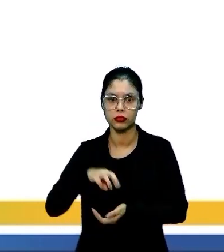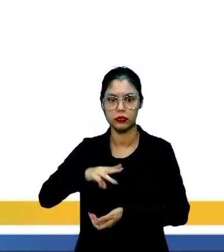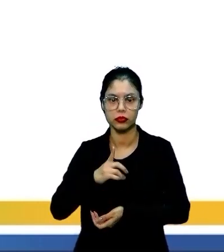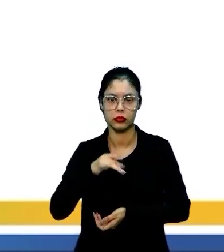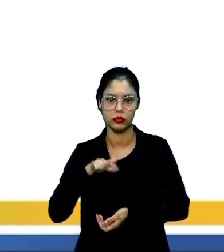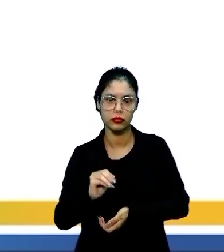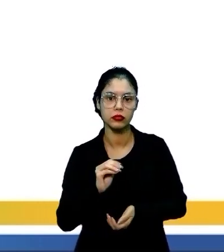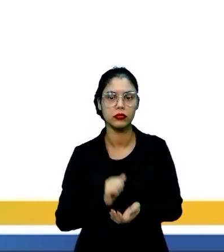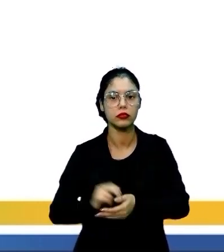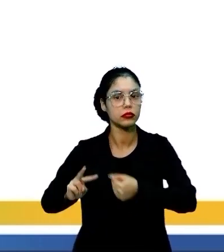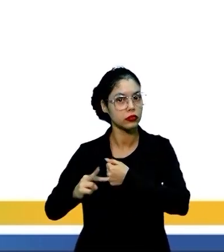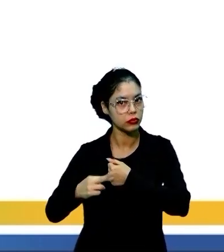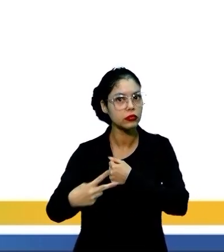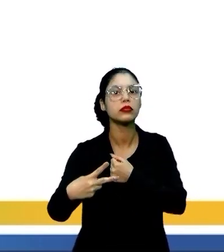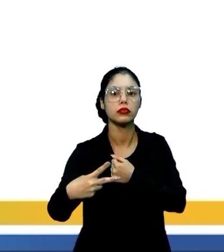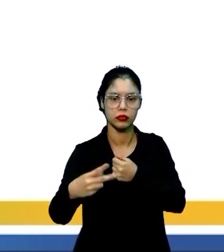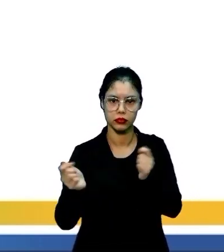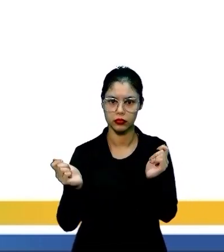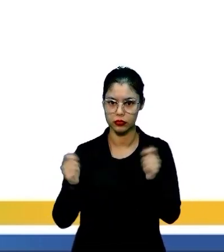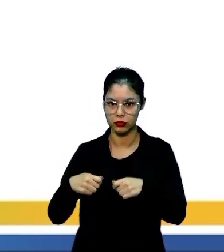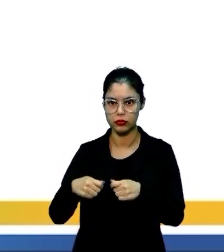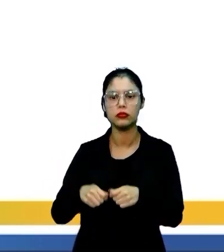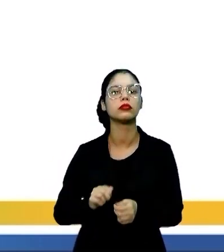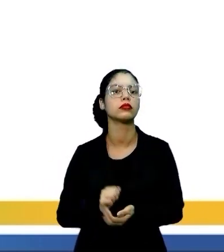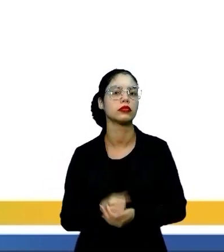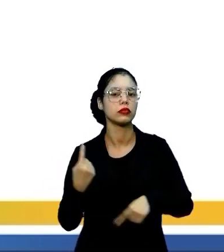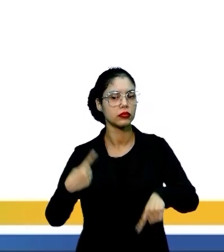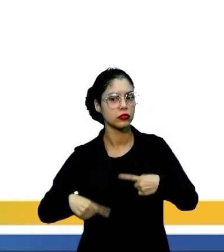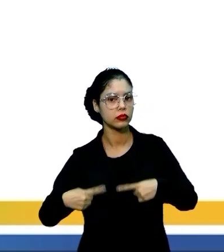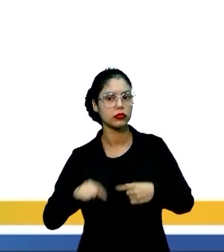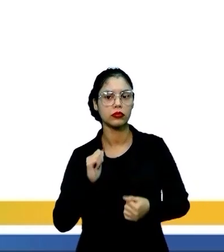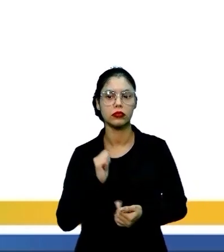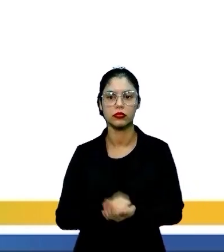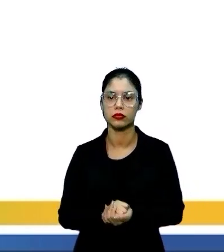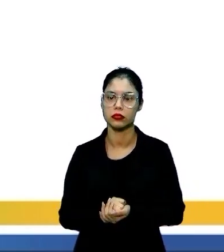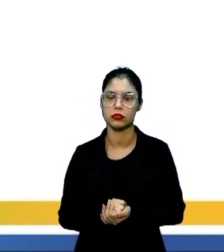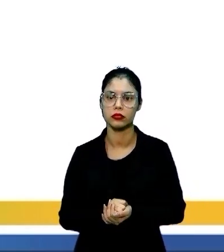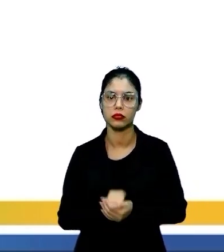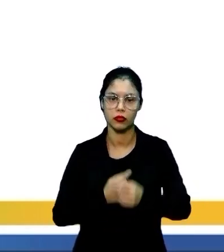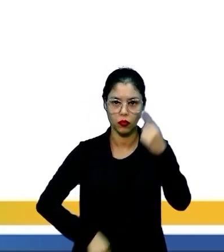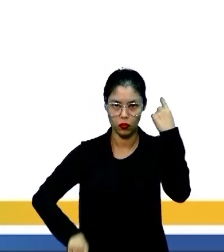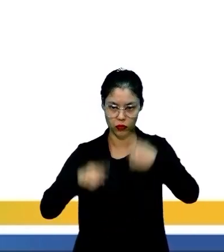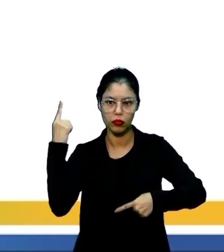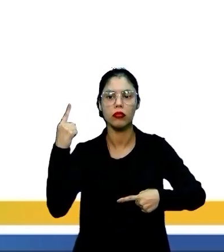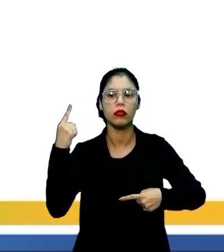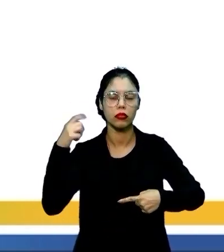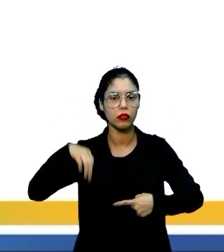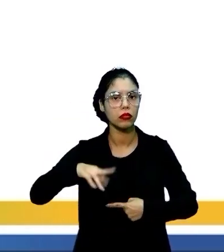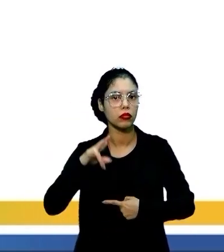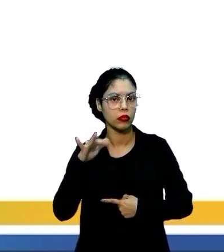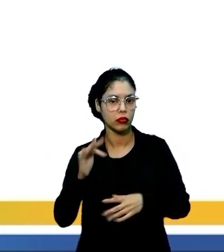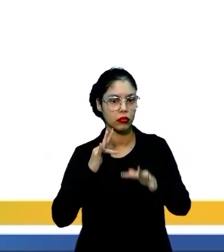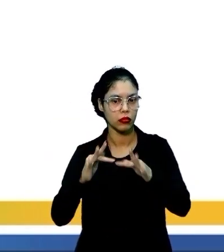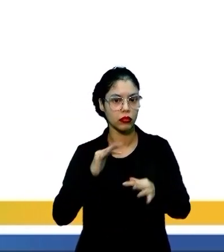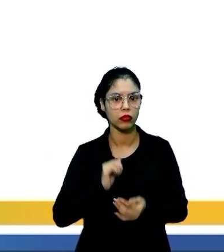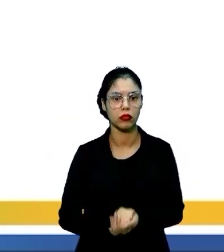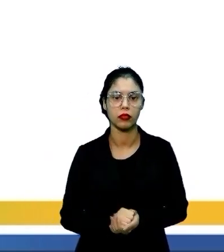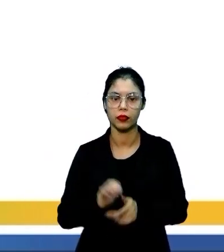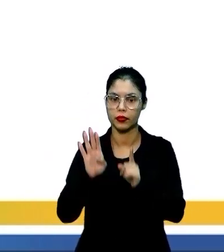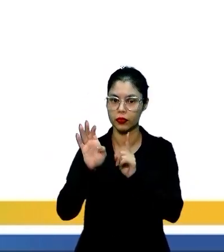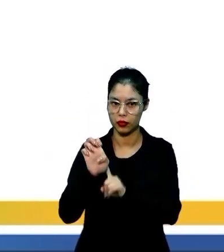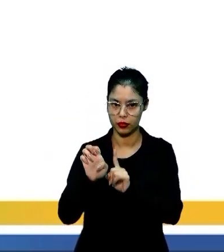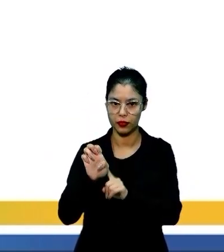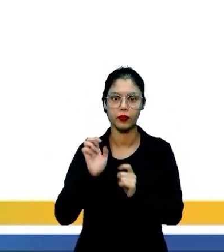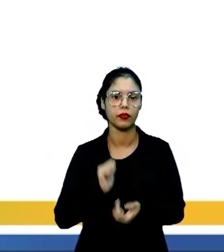o marxismo, por suas consequências políticas, foi superado pela metafísica. E letra